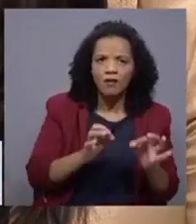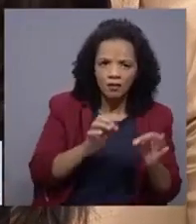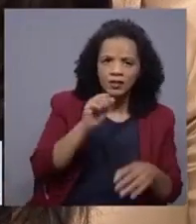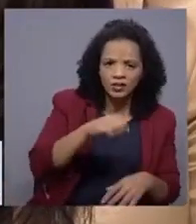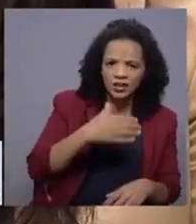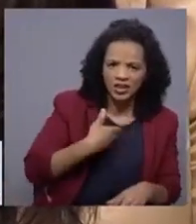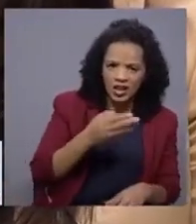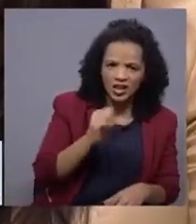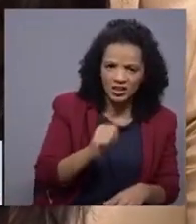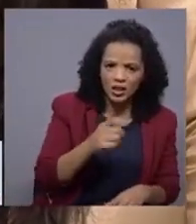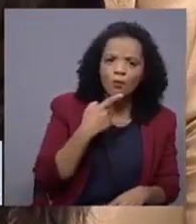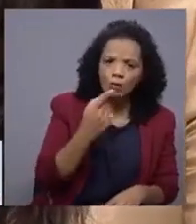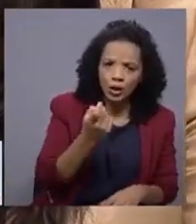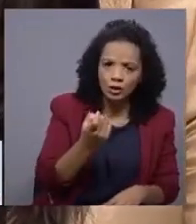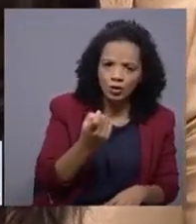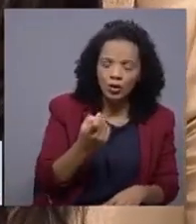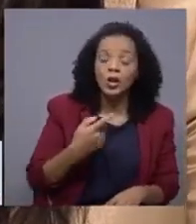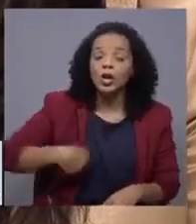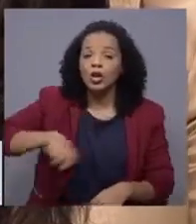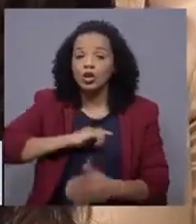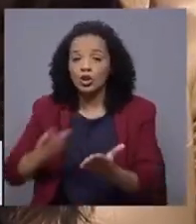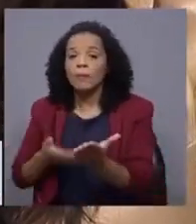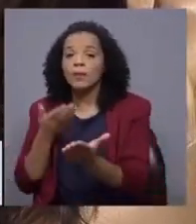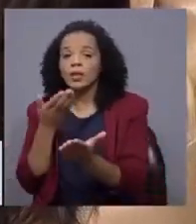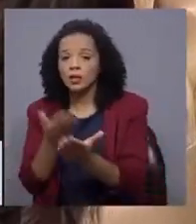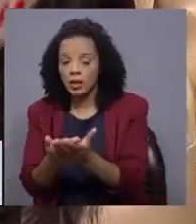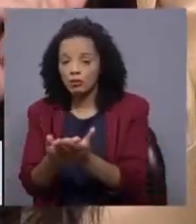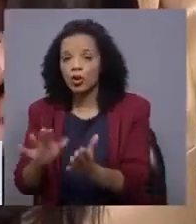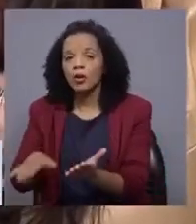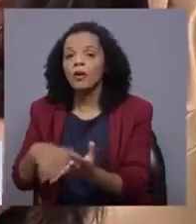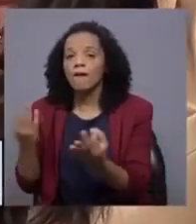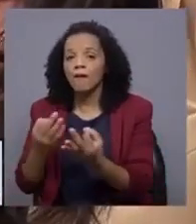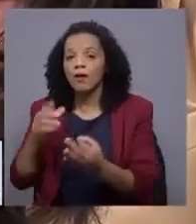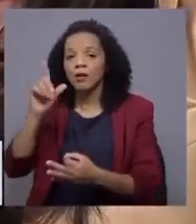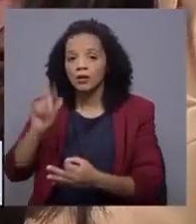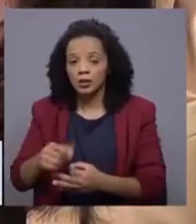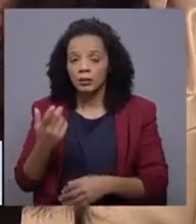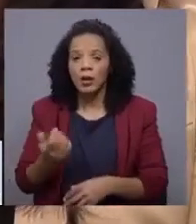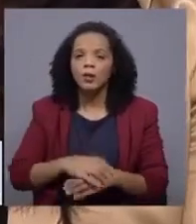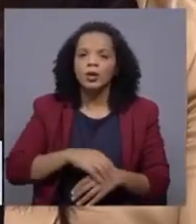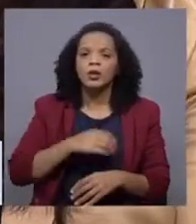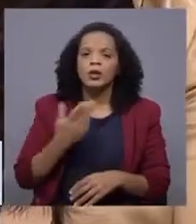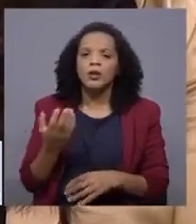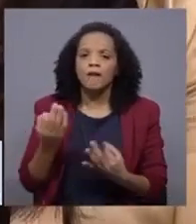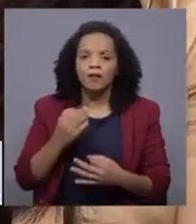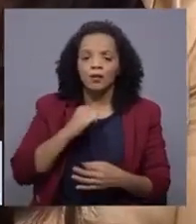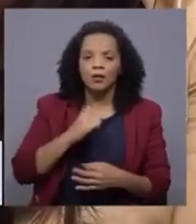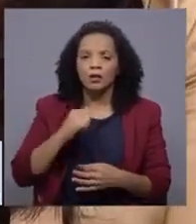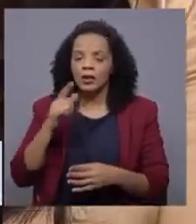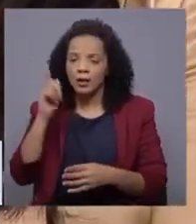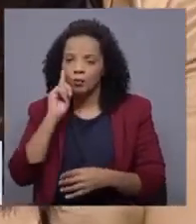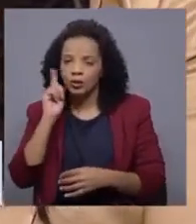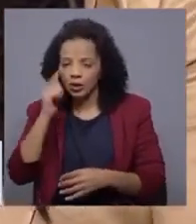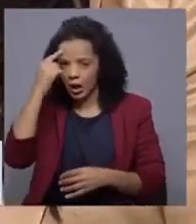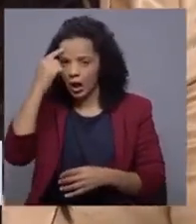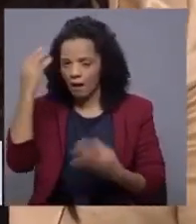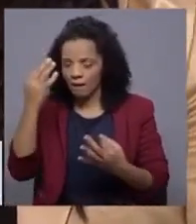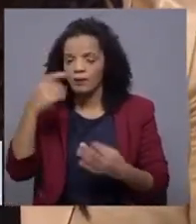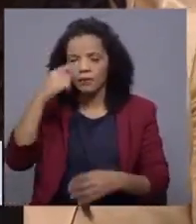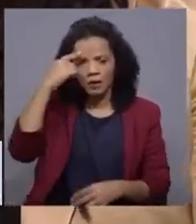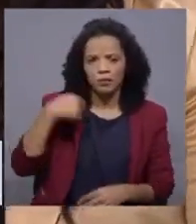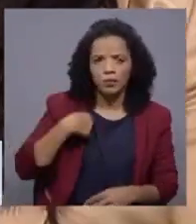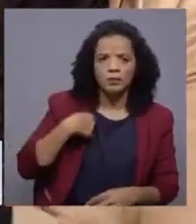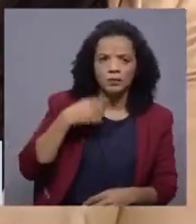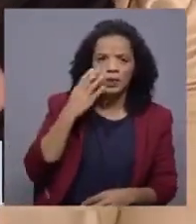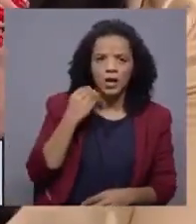depois estou a perguntar. Apresentámos uma iniciativa legislativa. Não votaram favoravelmente a proposta do CDS. Bom, mas já são contra o abandono de todos os animais, incluindo... Convém que tenha presente isto. Mas sei que a Inês Sousa Real acha